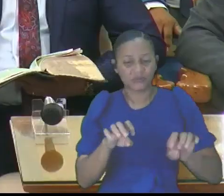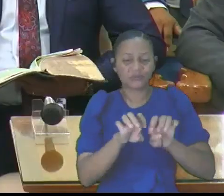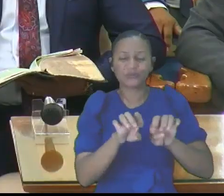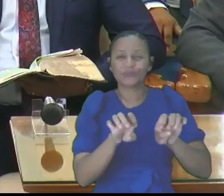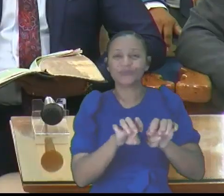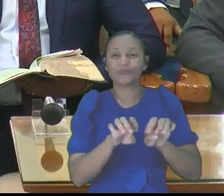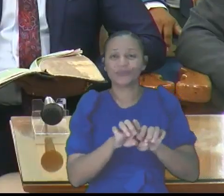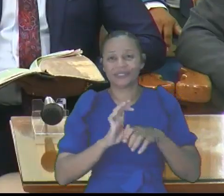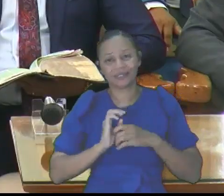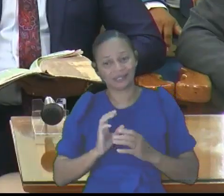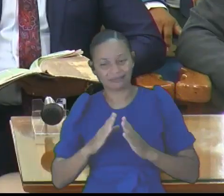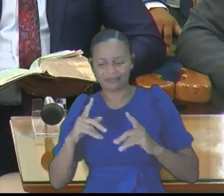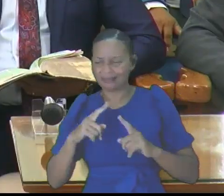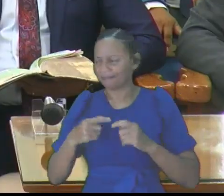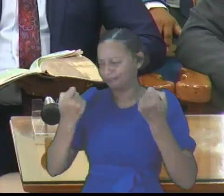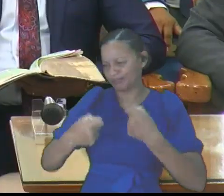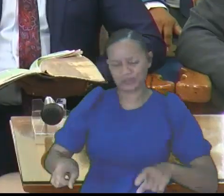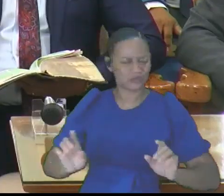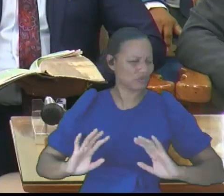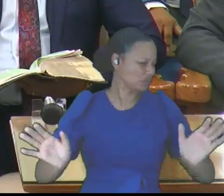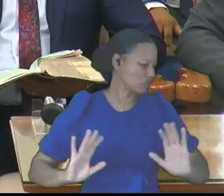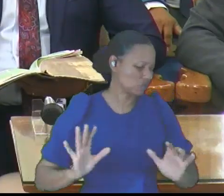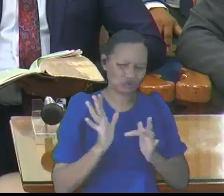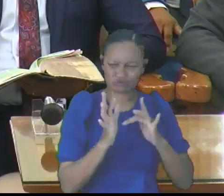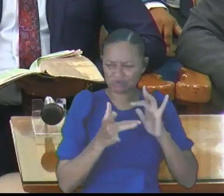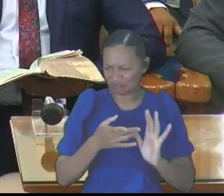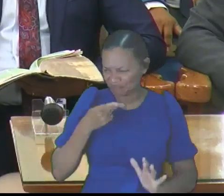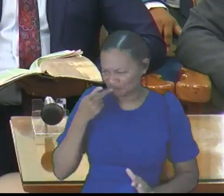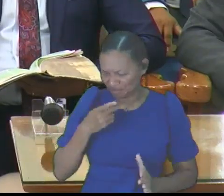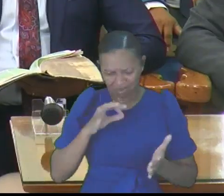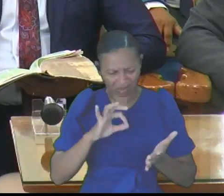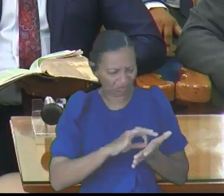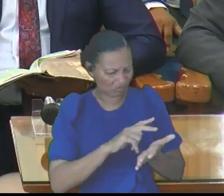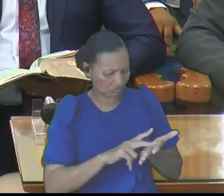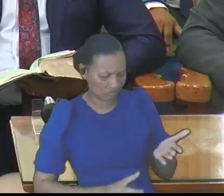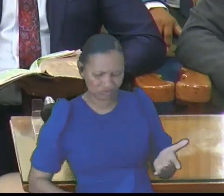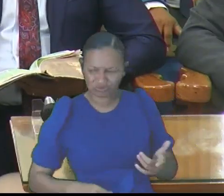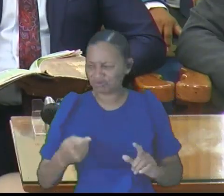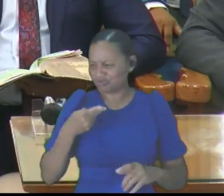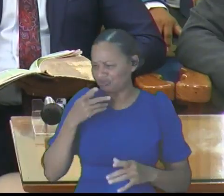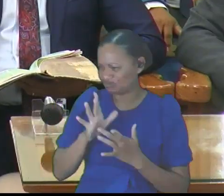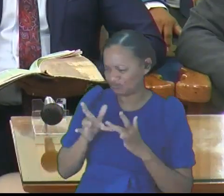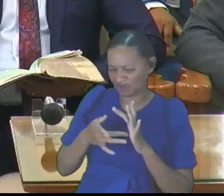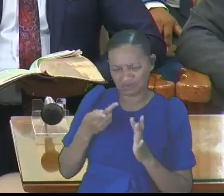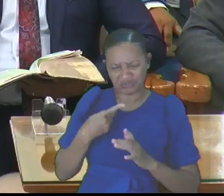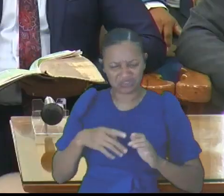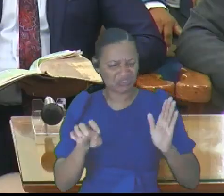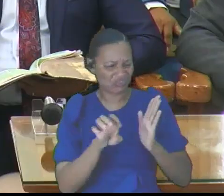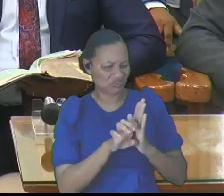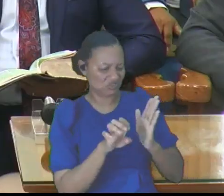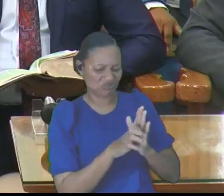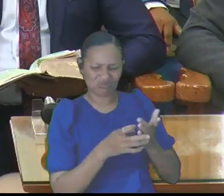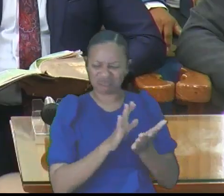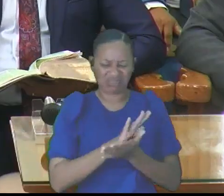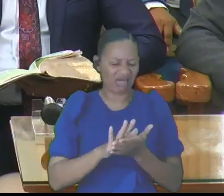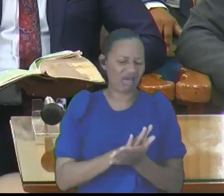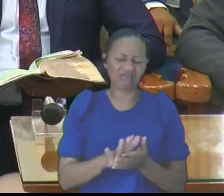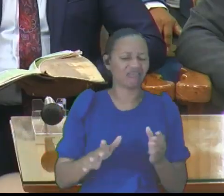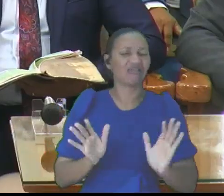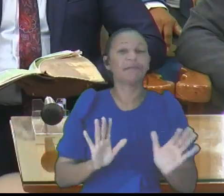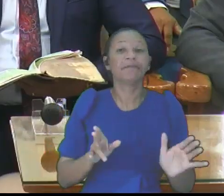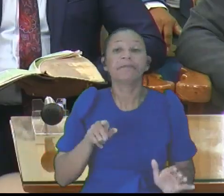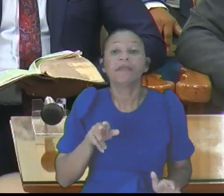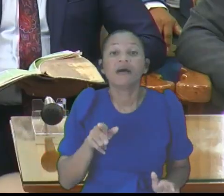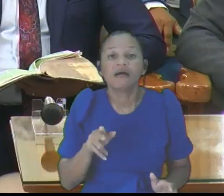igreja, não precisa disso, Jesus não falou de convenção, Jesus não falou de estatuto, Jesus não falou de nada disso. Meu irmão,